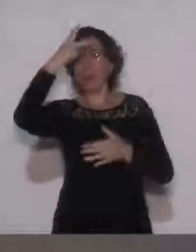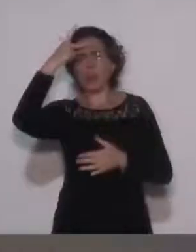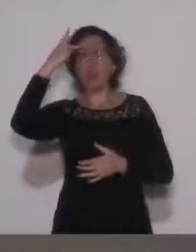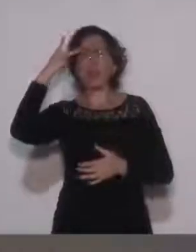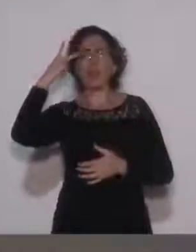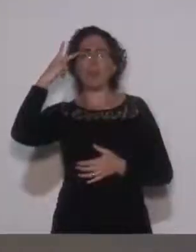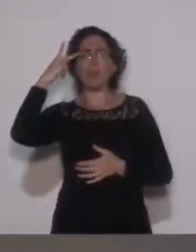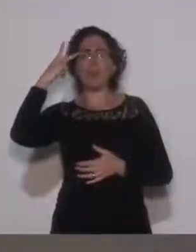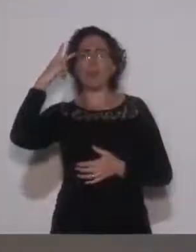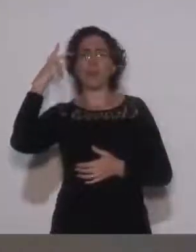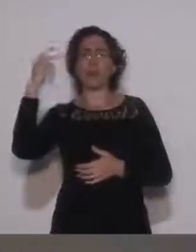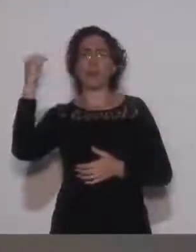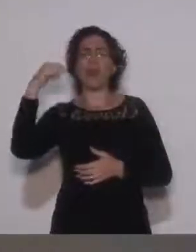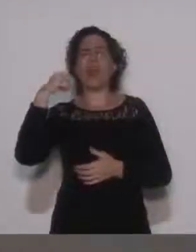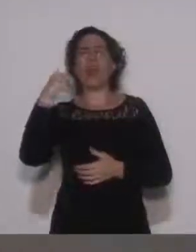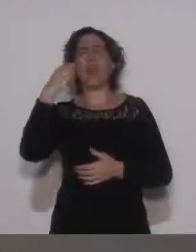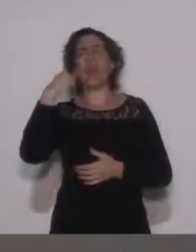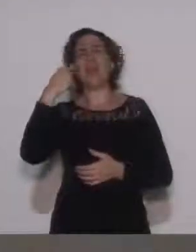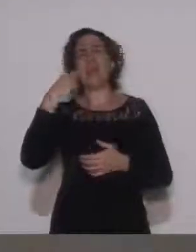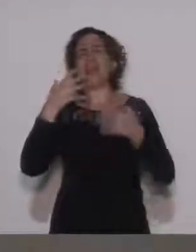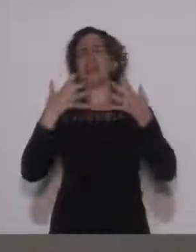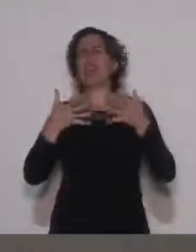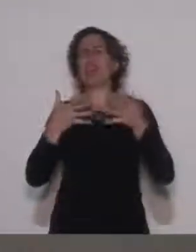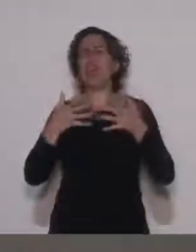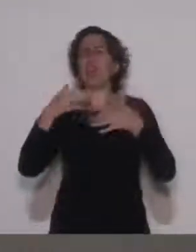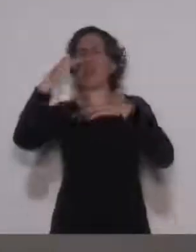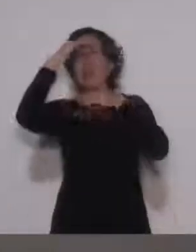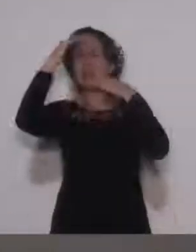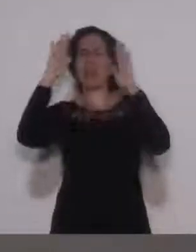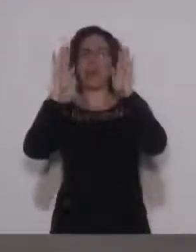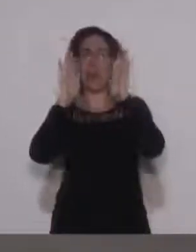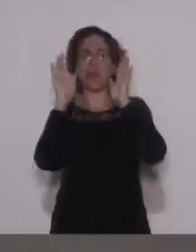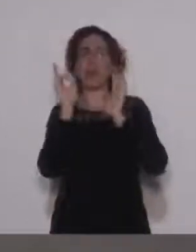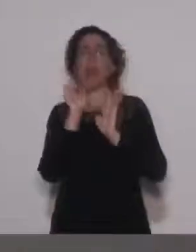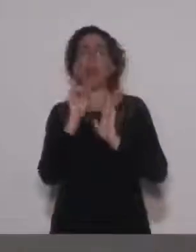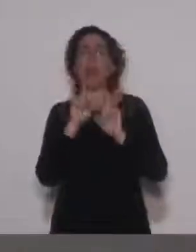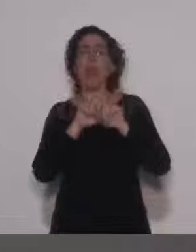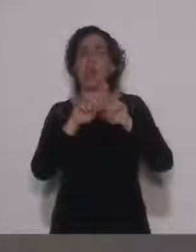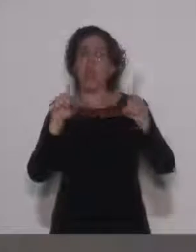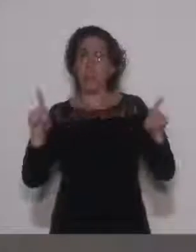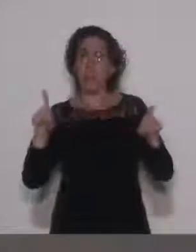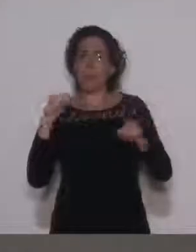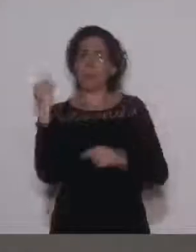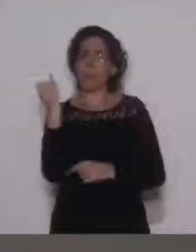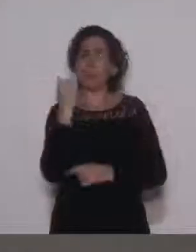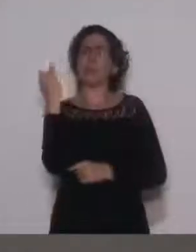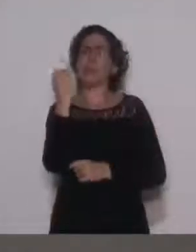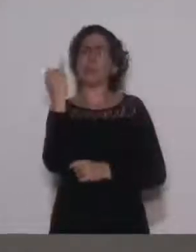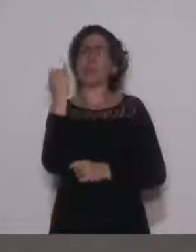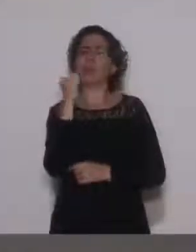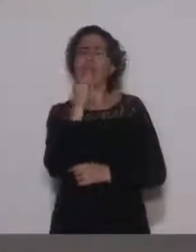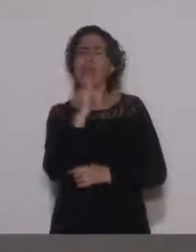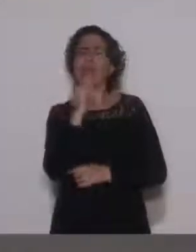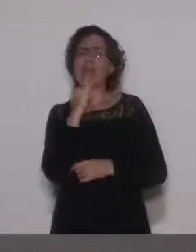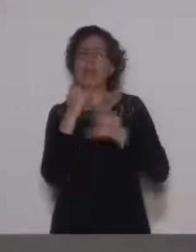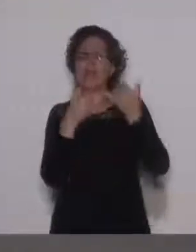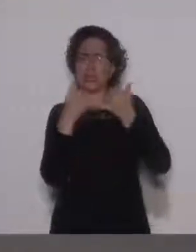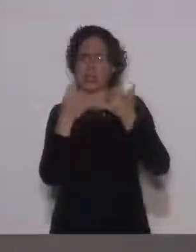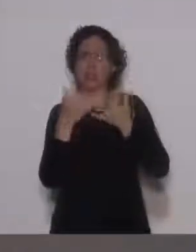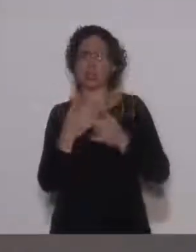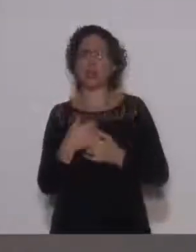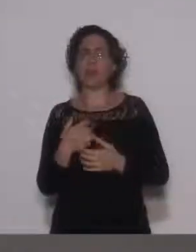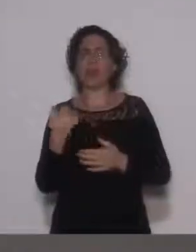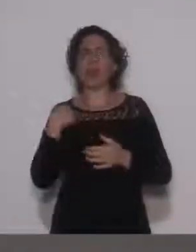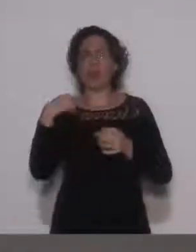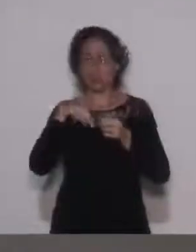não precisam gostar de política partidária, que é o que a gente vivencia. Mas a política pública é mais do que necessário. Exemplo, peguei